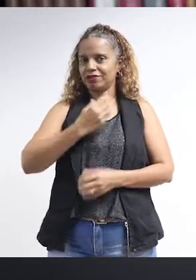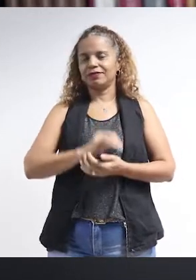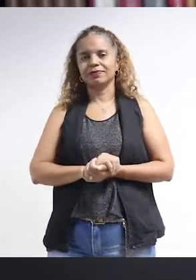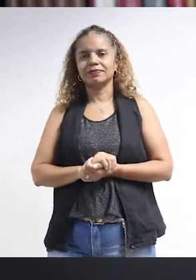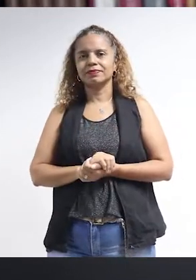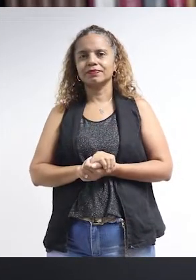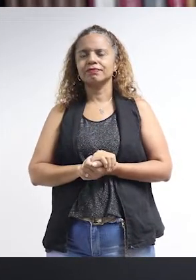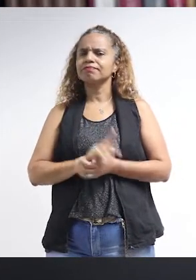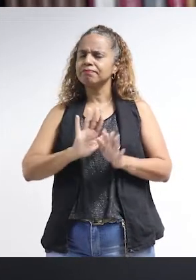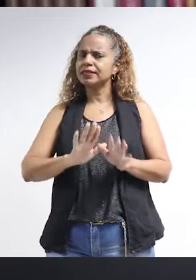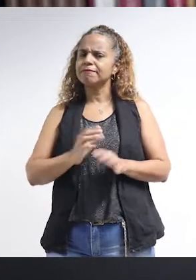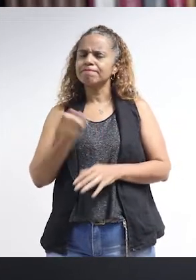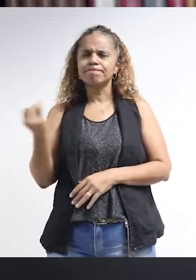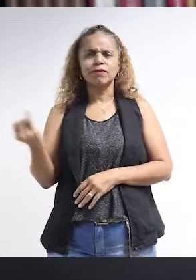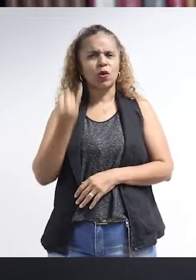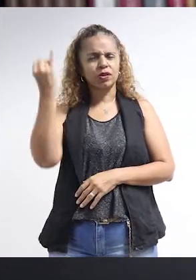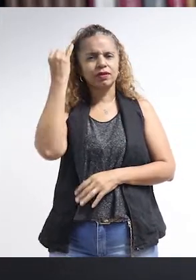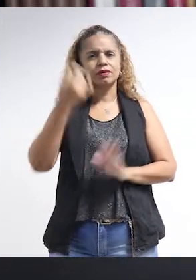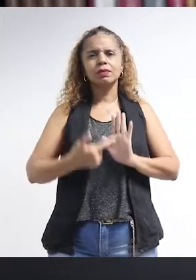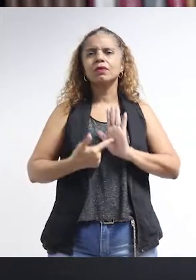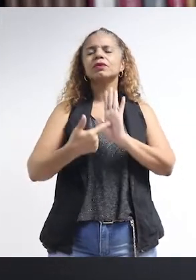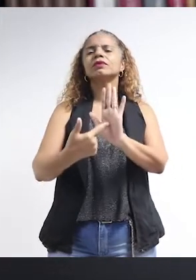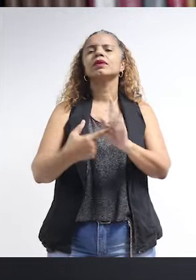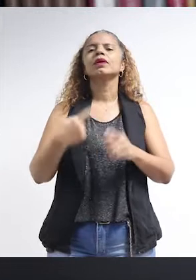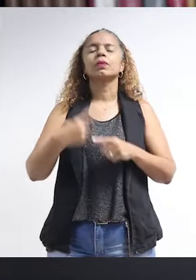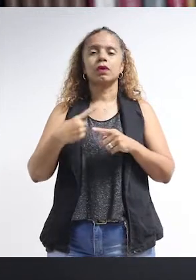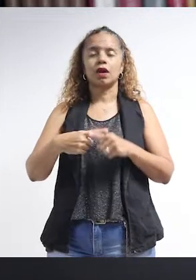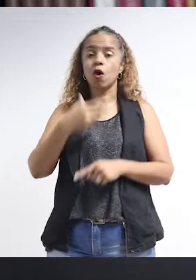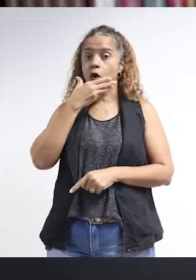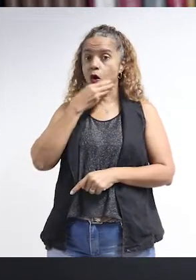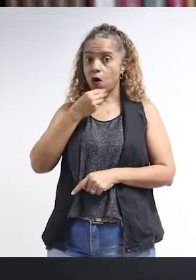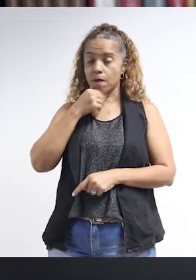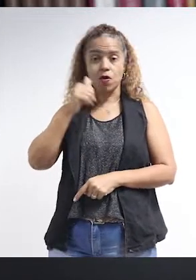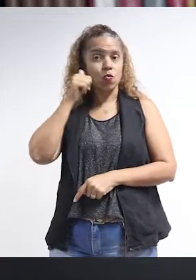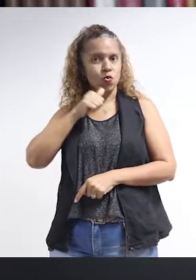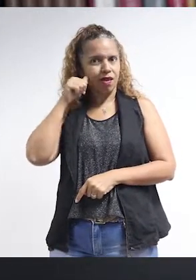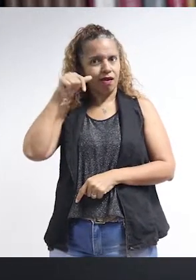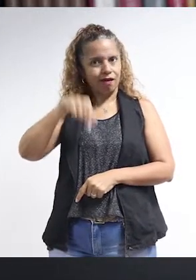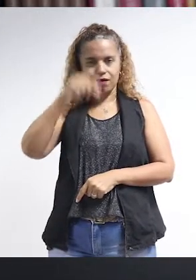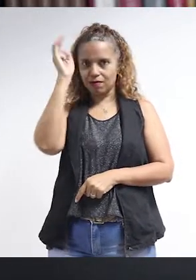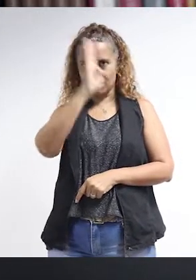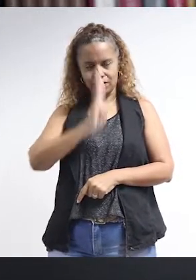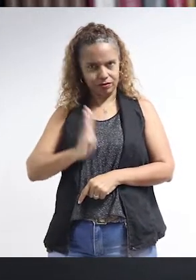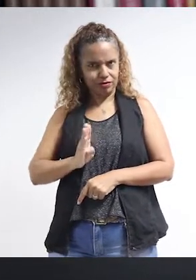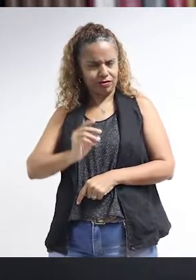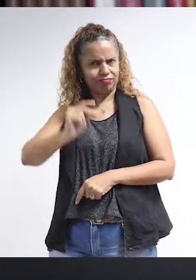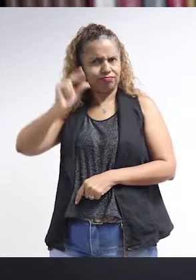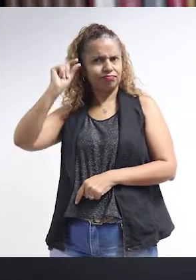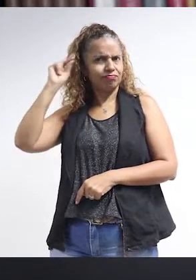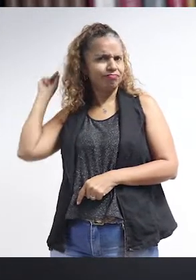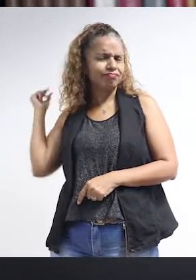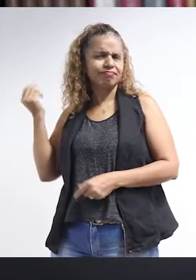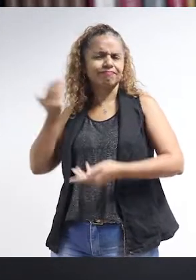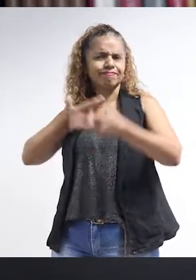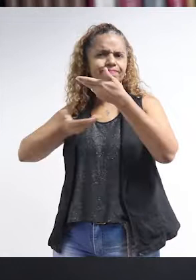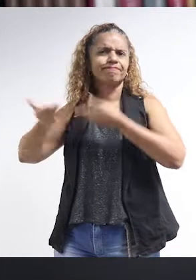no entanto, extremamente necessária, porque homens e mulheres no Brasil, desde muito cedo, nas primeiras